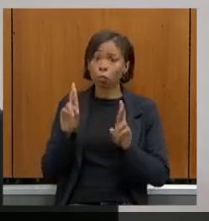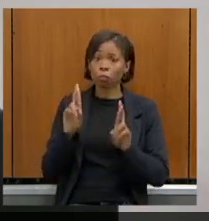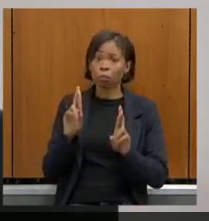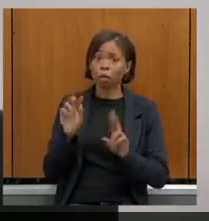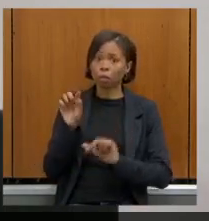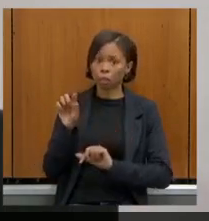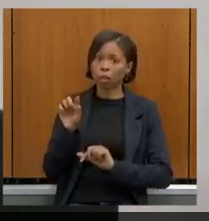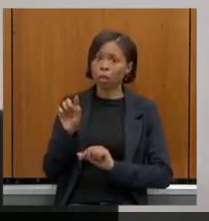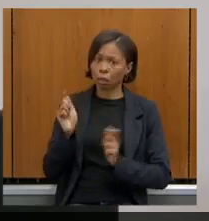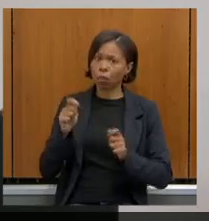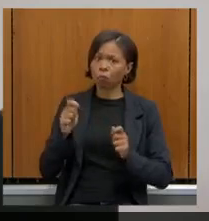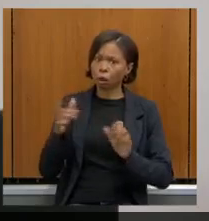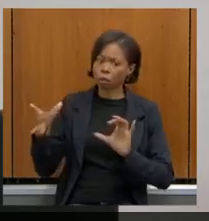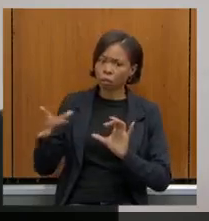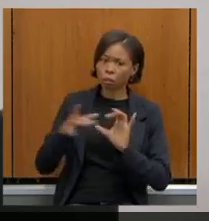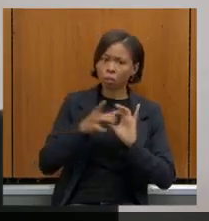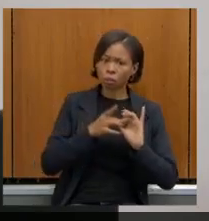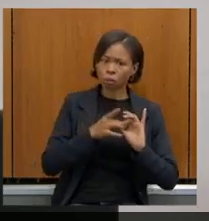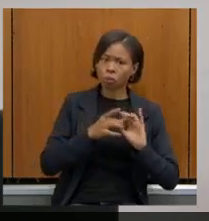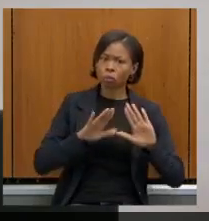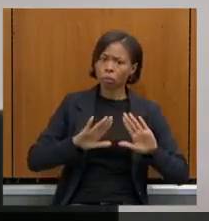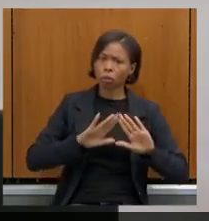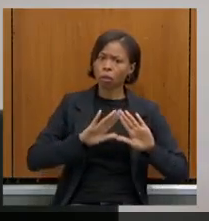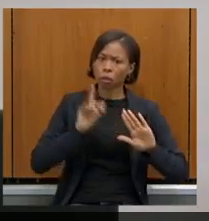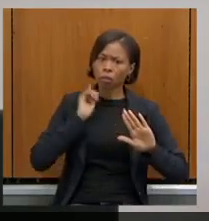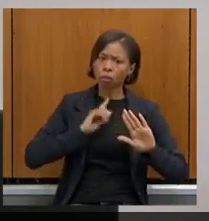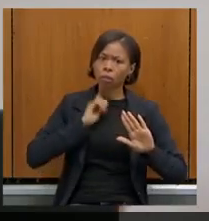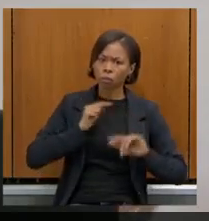com a assembleia caminhar com Minas Gerais